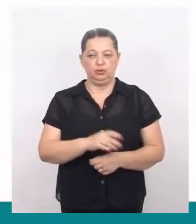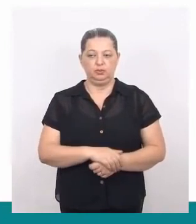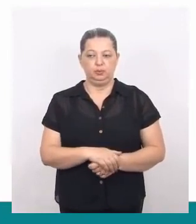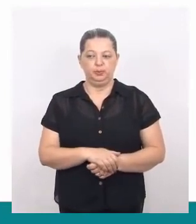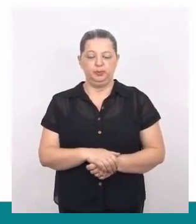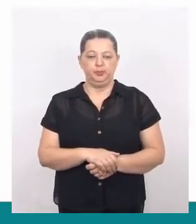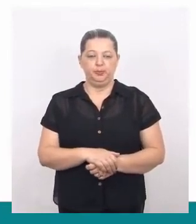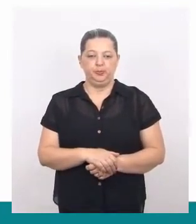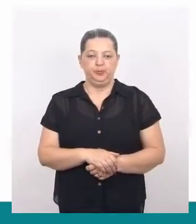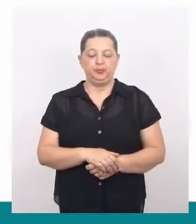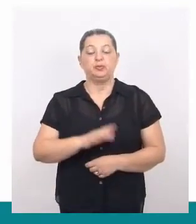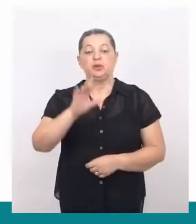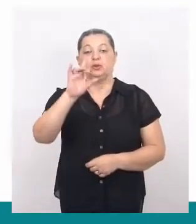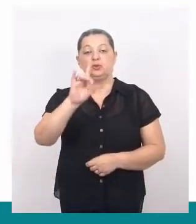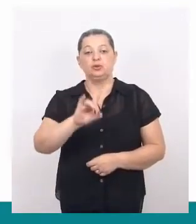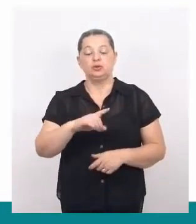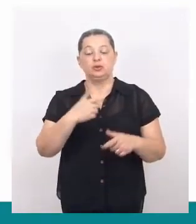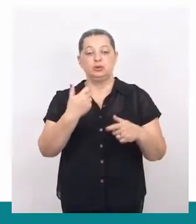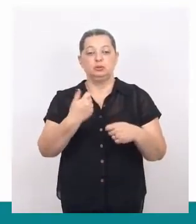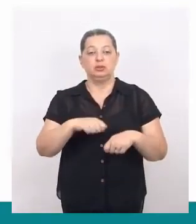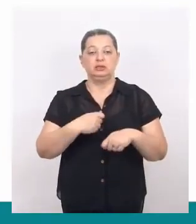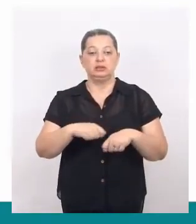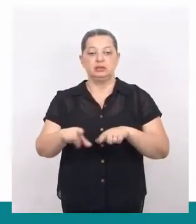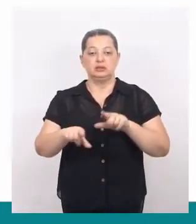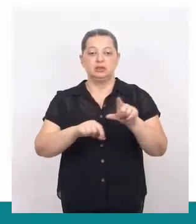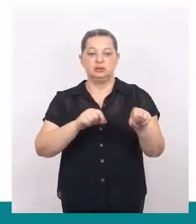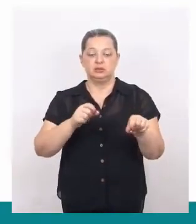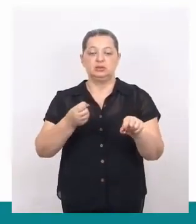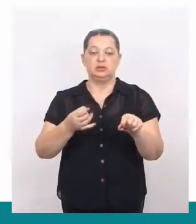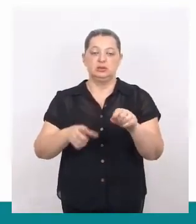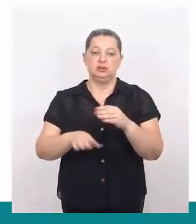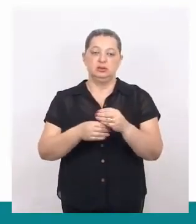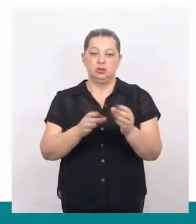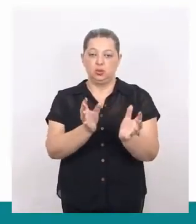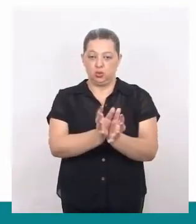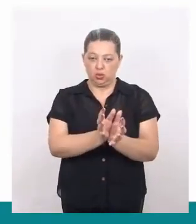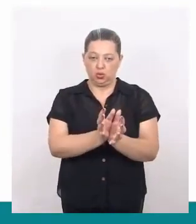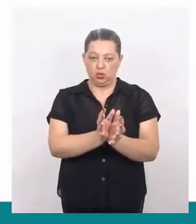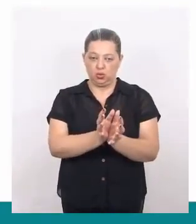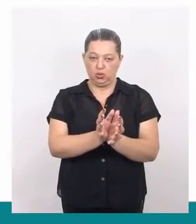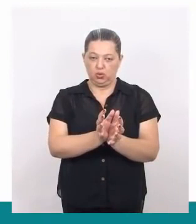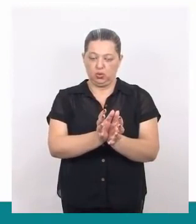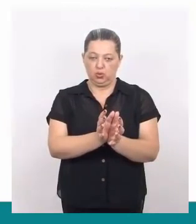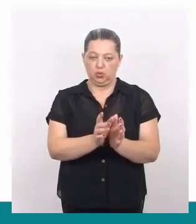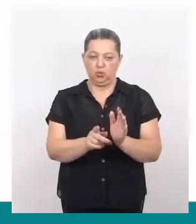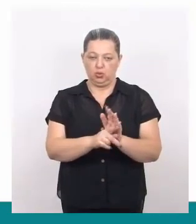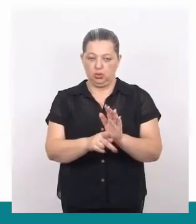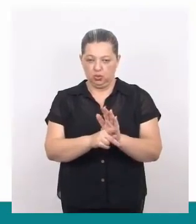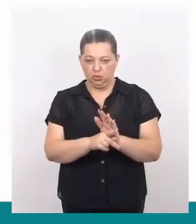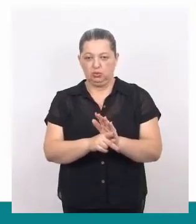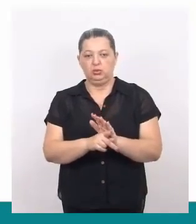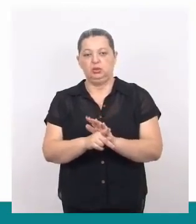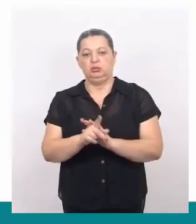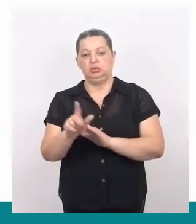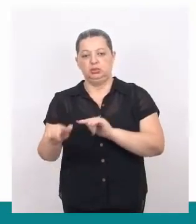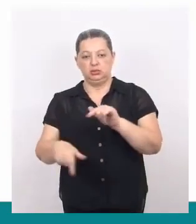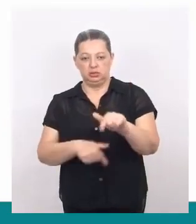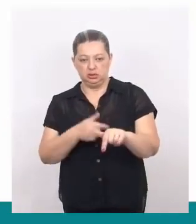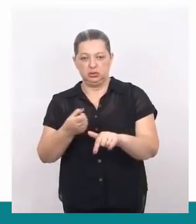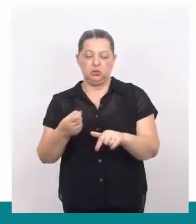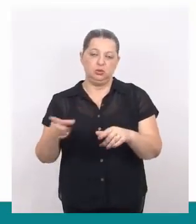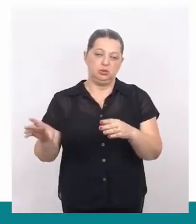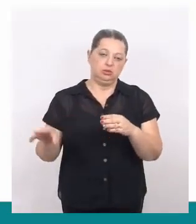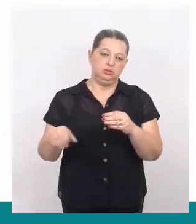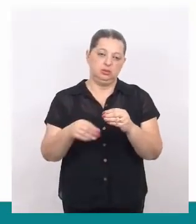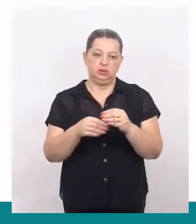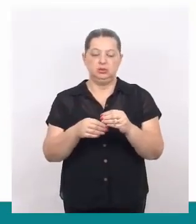Aí, o diretor precisa selecionar aqui se ele está atribuindo esta turma em constituição, composição de jornada, ampliação de jornada,